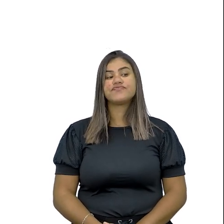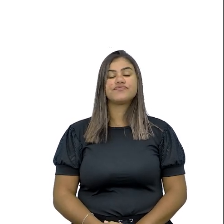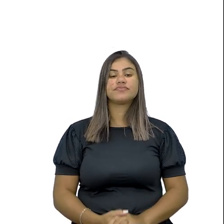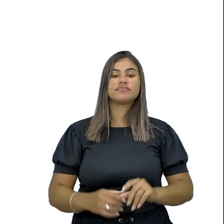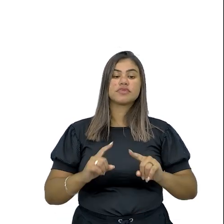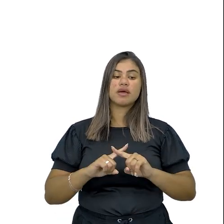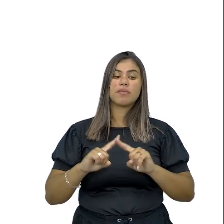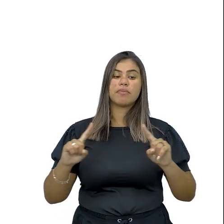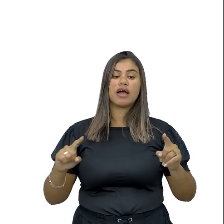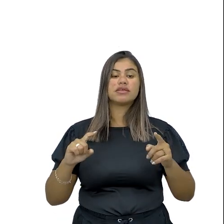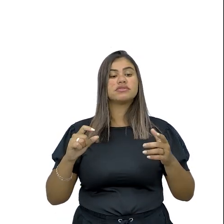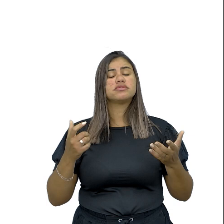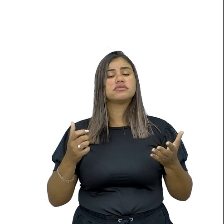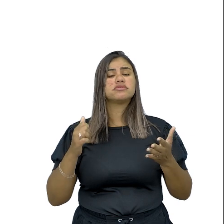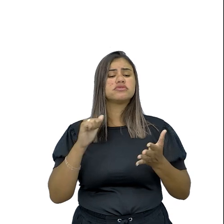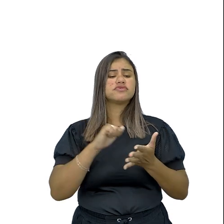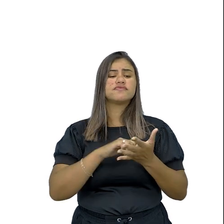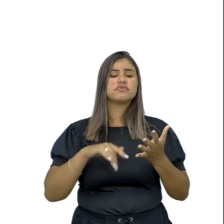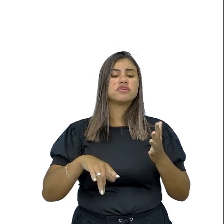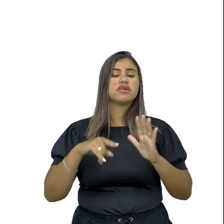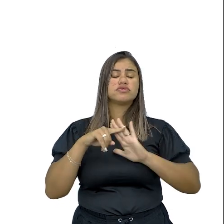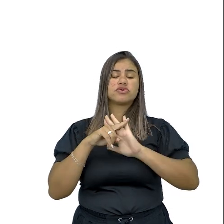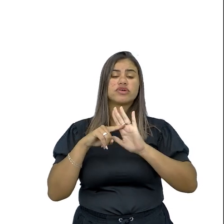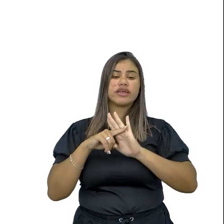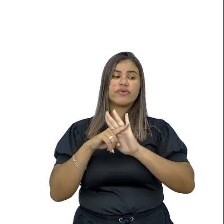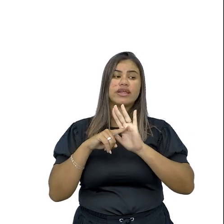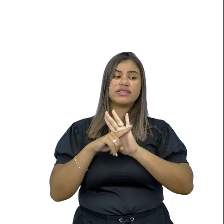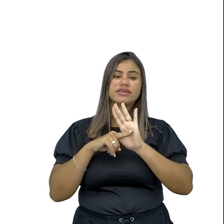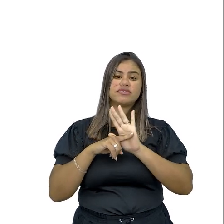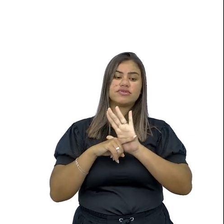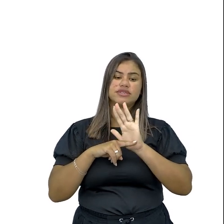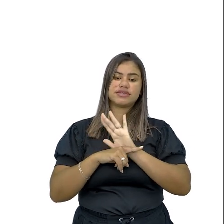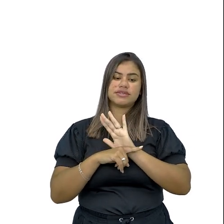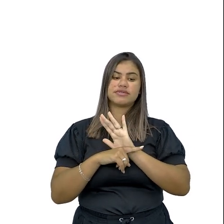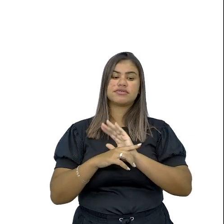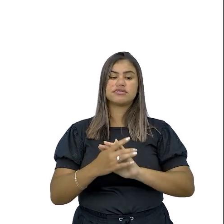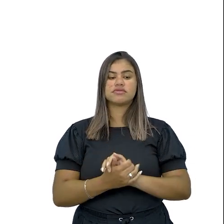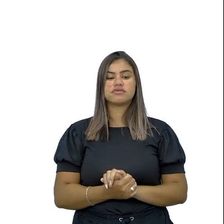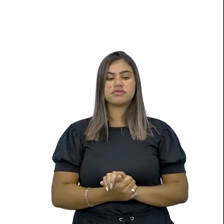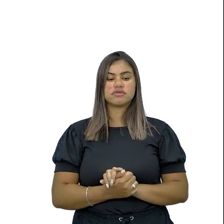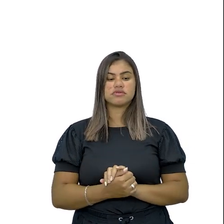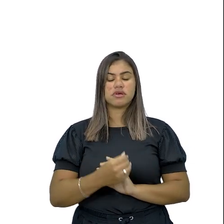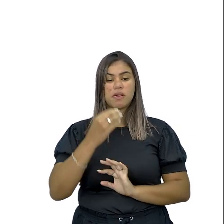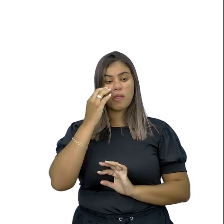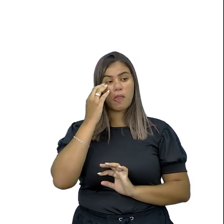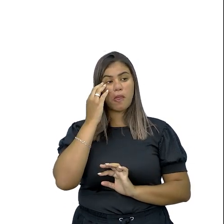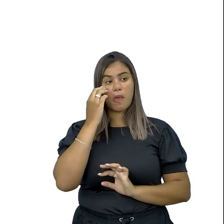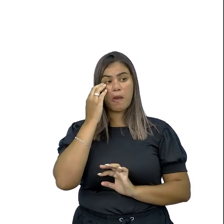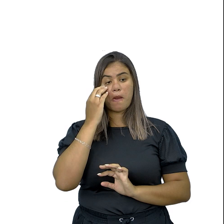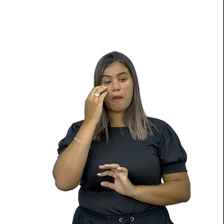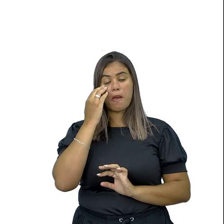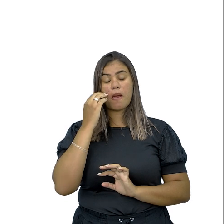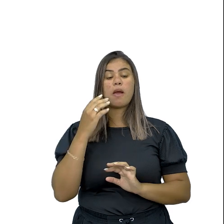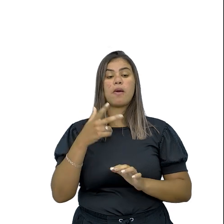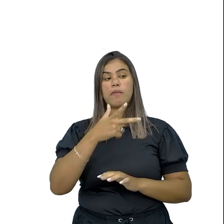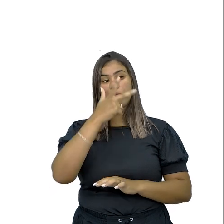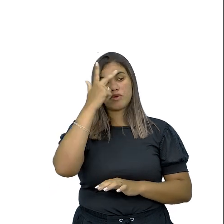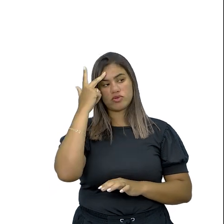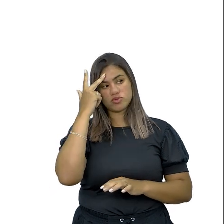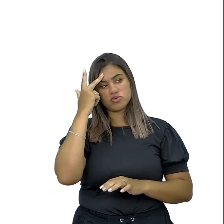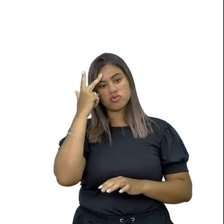atividades investigativas, que é possível que o professor trabalhe em sala de aula?